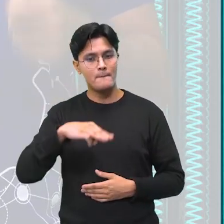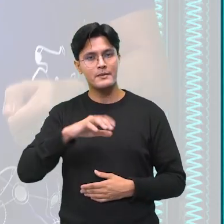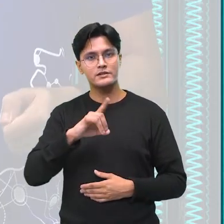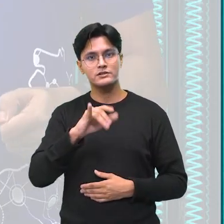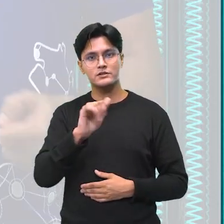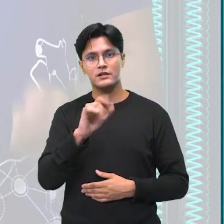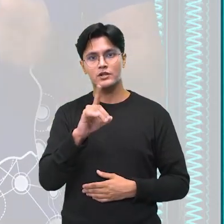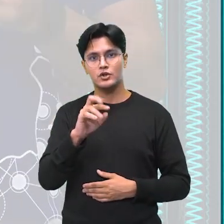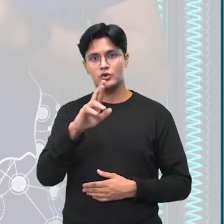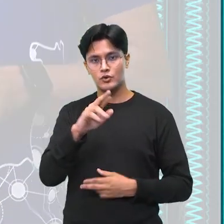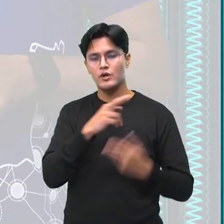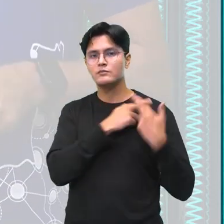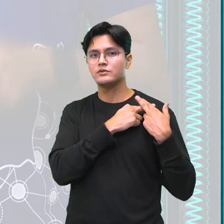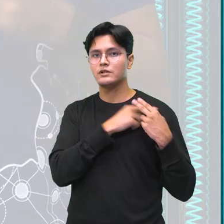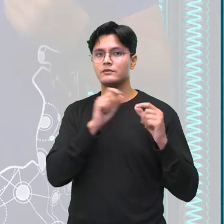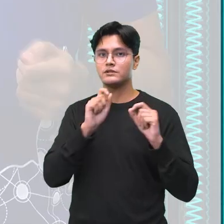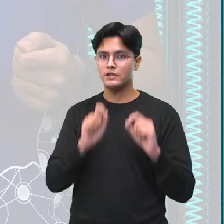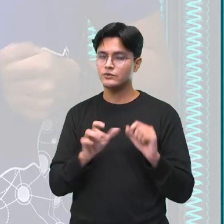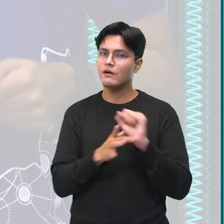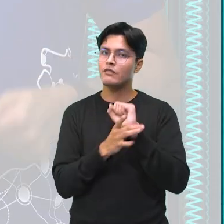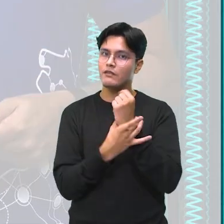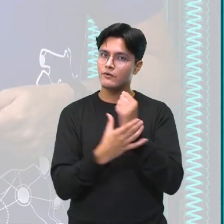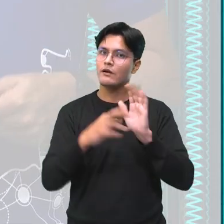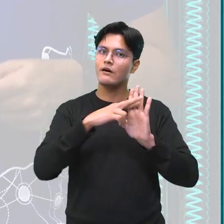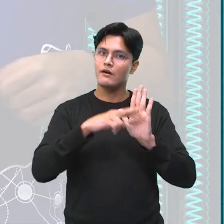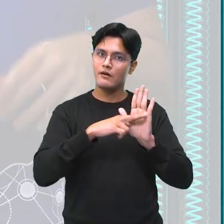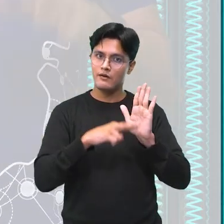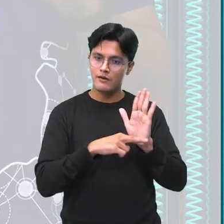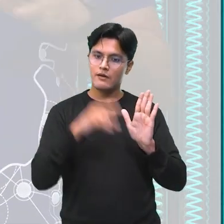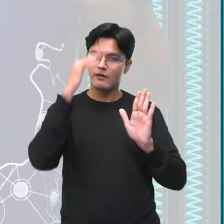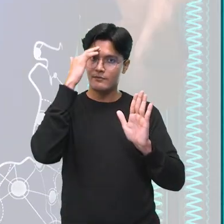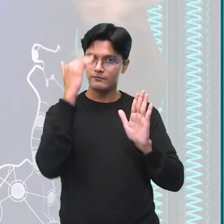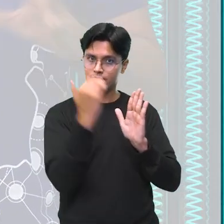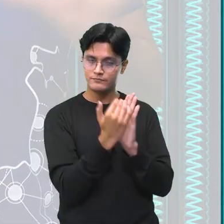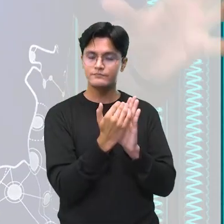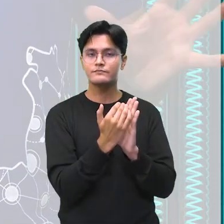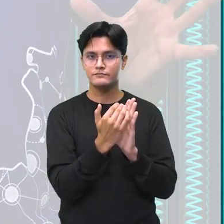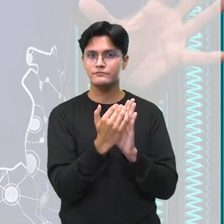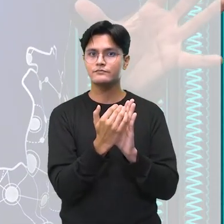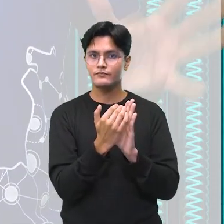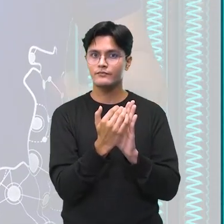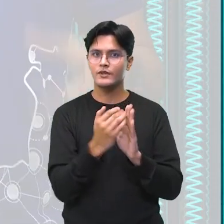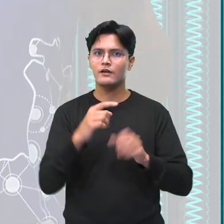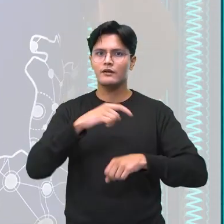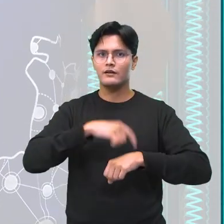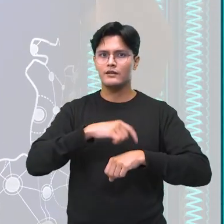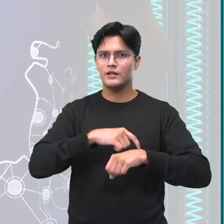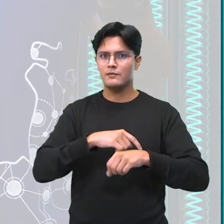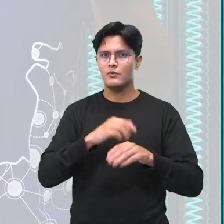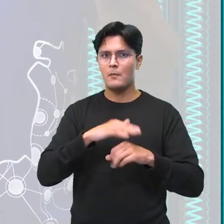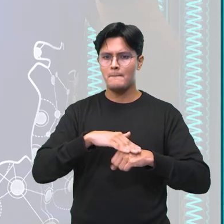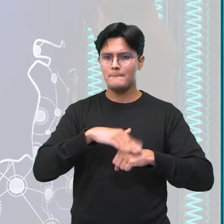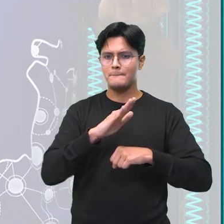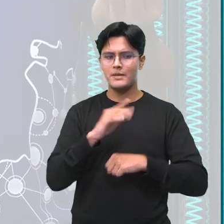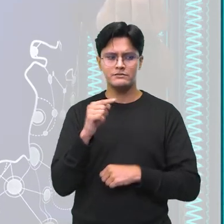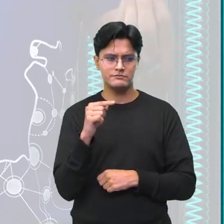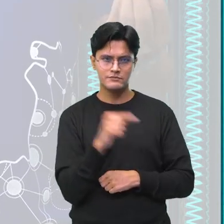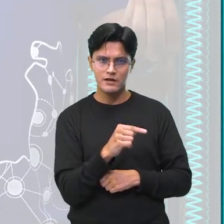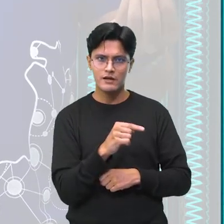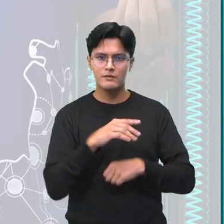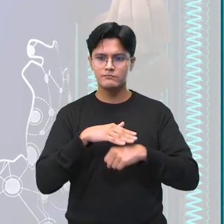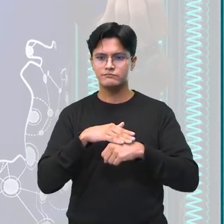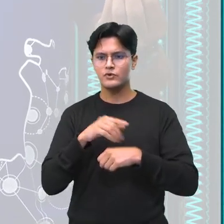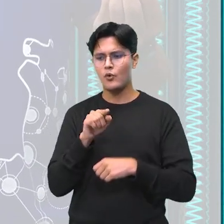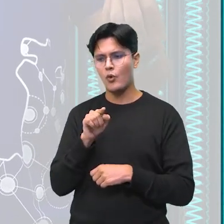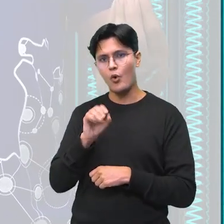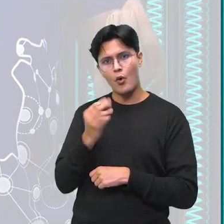que realmente essas regras elas vão ser cumpridas. Não pode ter tempo desigual. Do mesmo tempo em que um